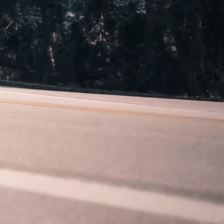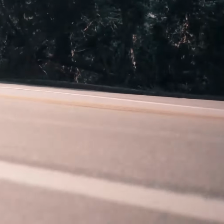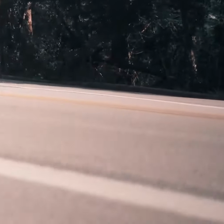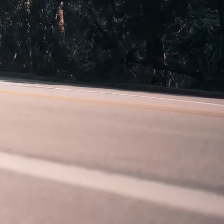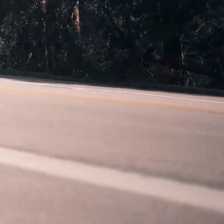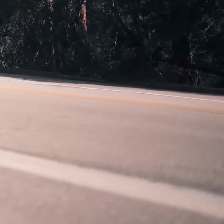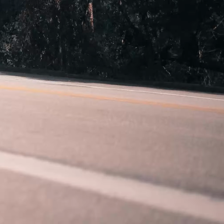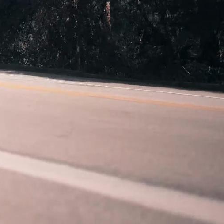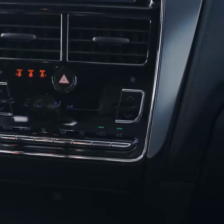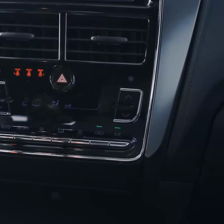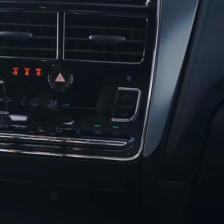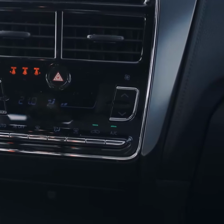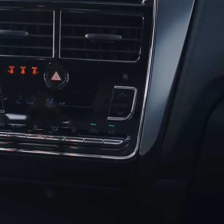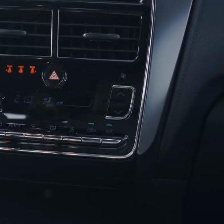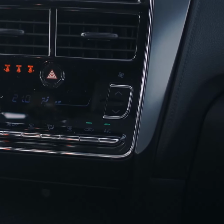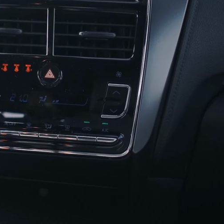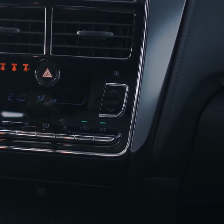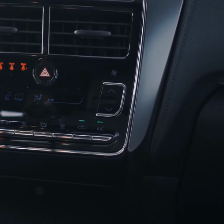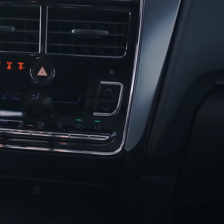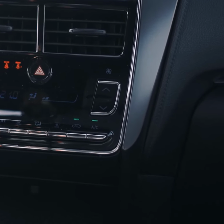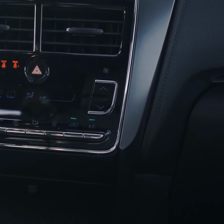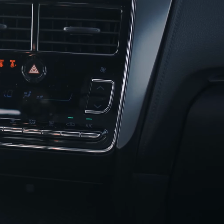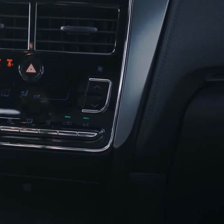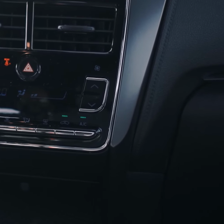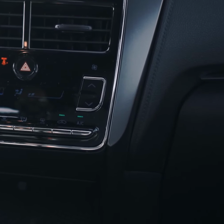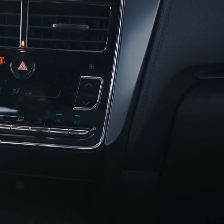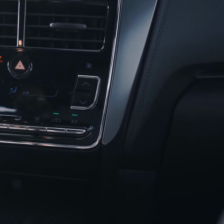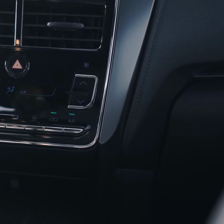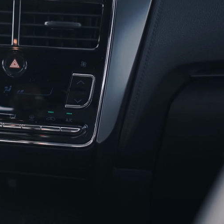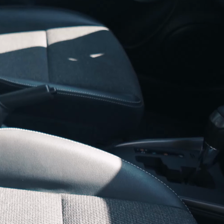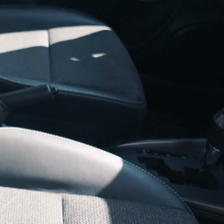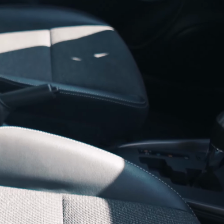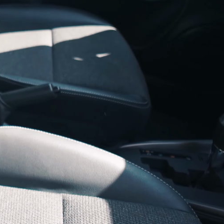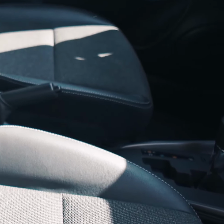o Yaris Hatch 2023. Escrito Autoline.